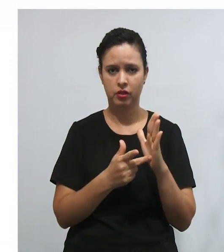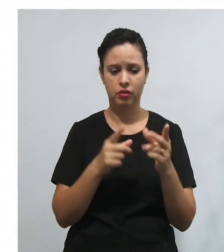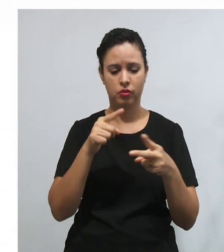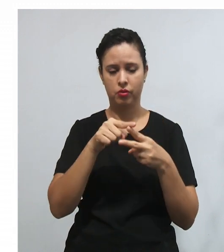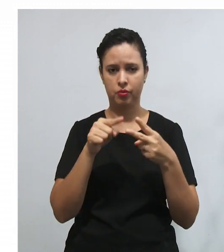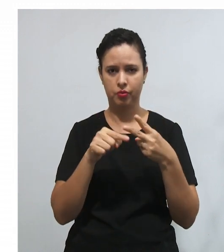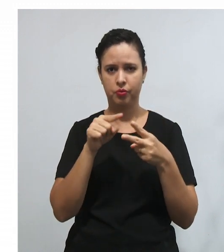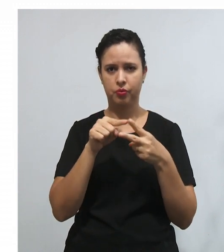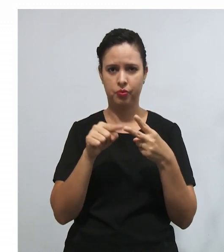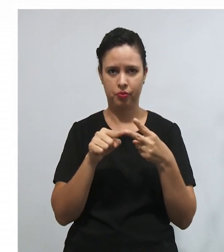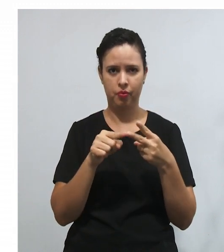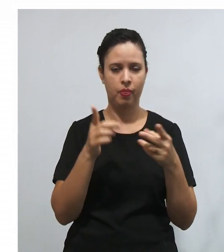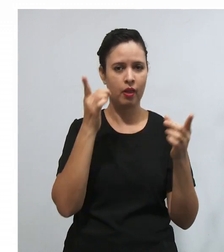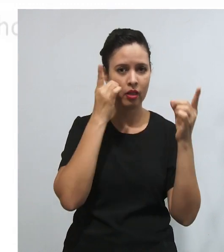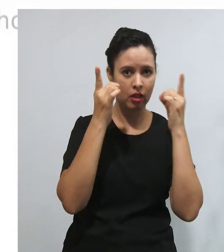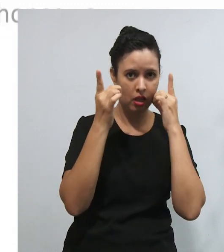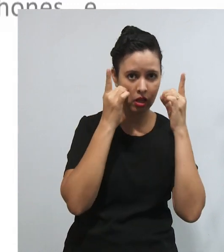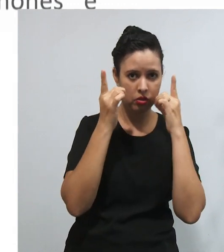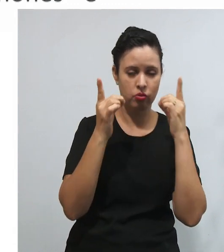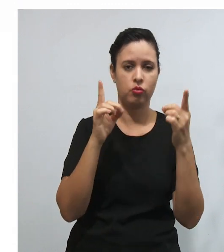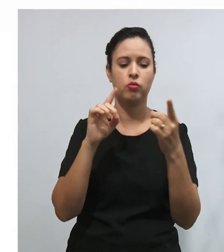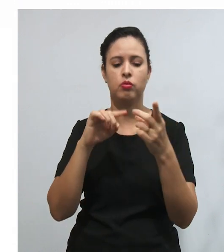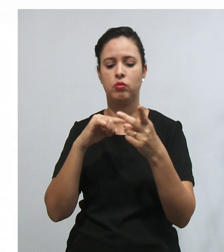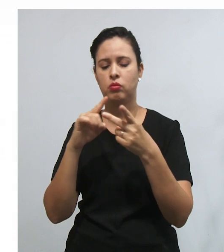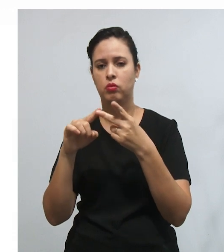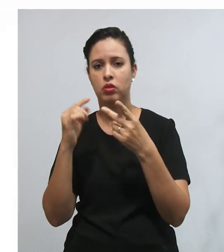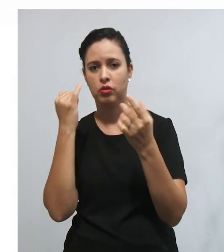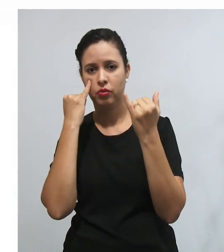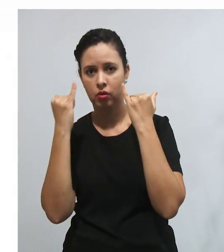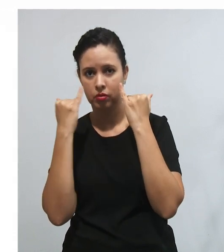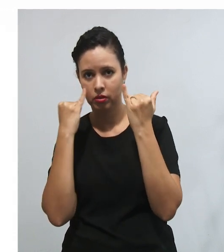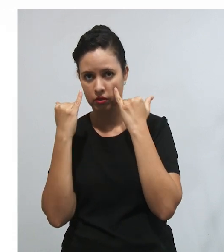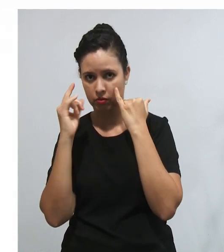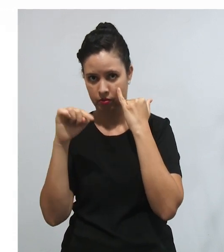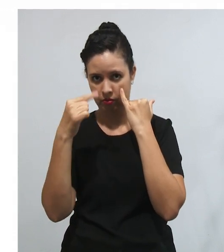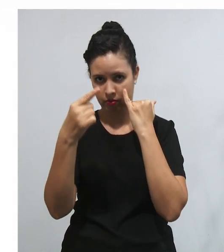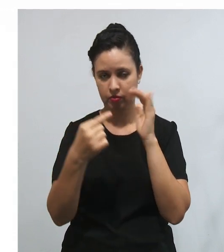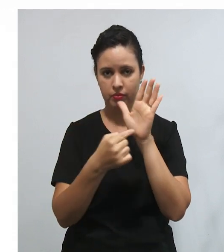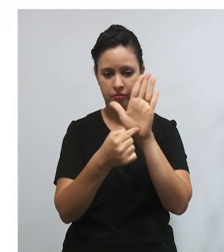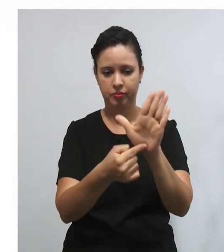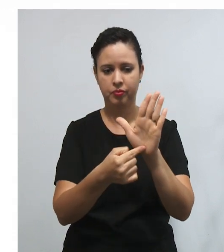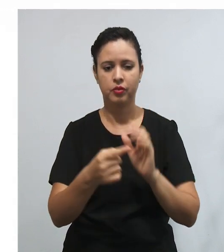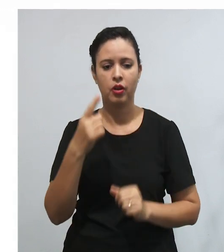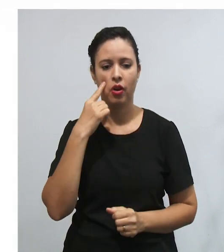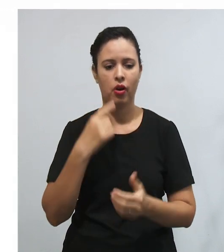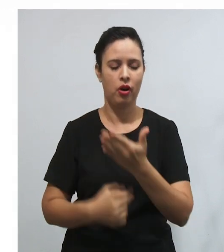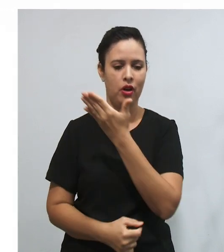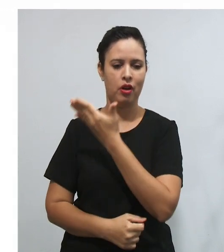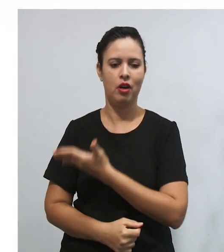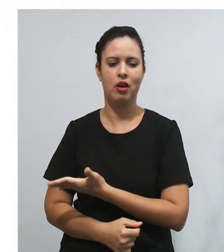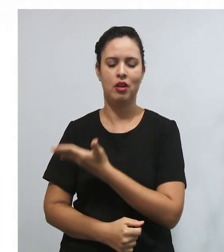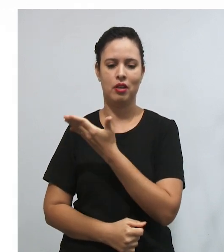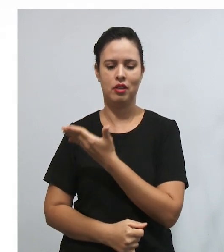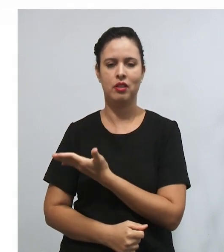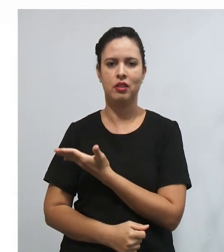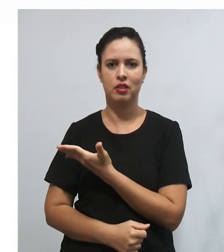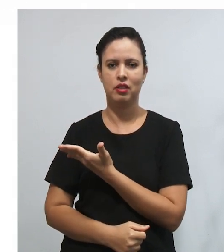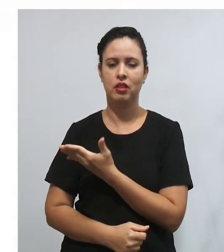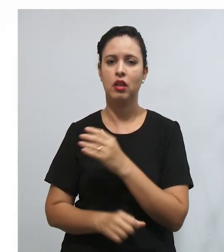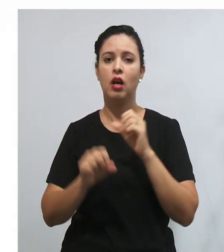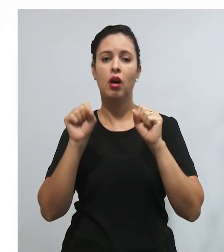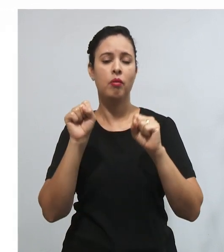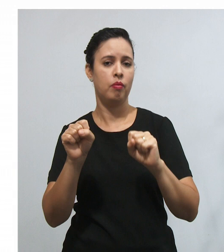sabem a diferença? A gente vai já trazer para vocês. E o dispositivo que a gente está citando aqui, ó, o computador, entendam, pessoal, que pode ser